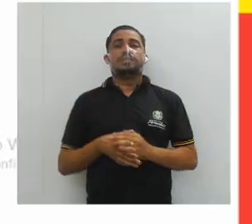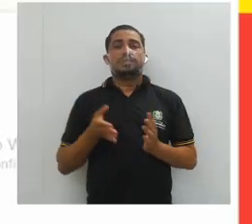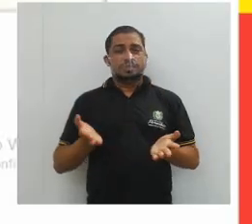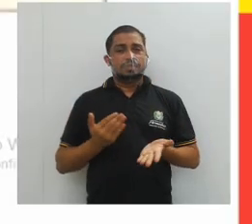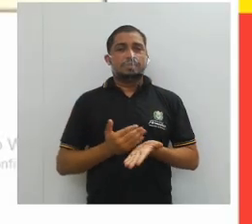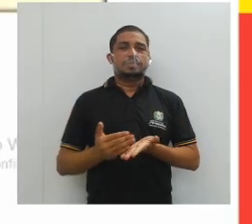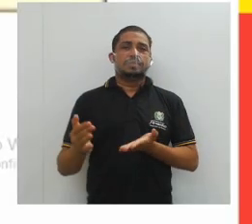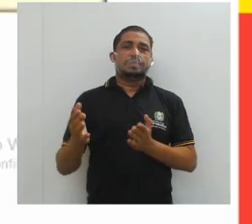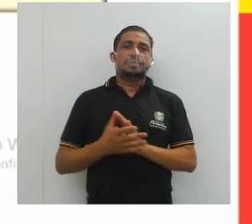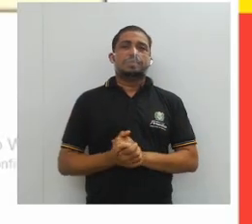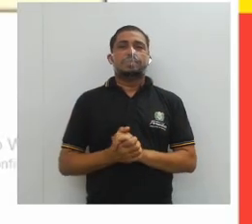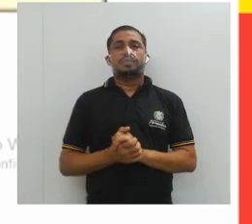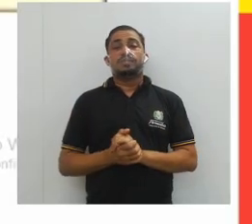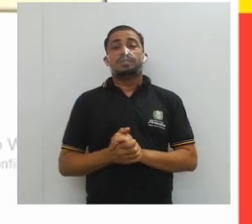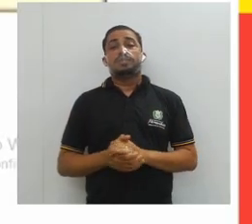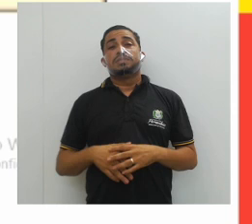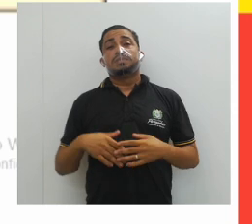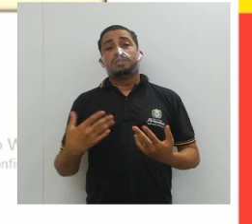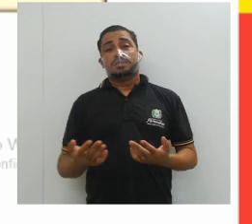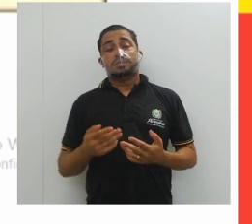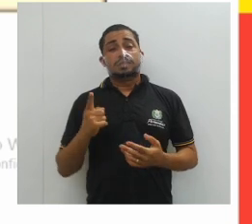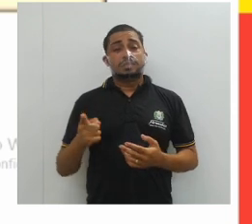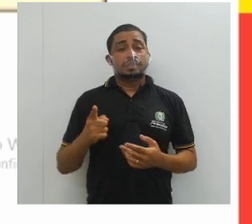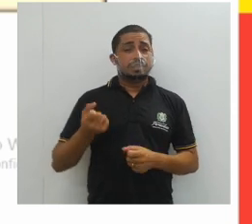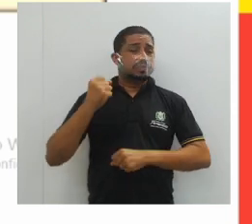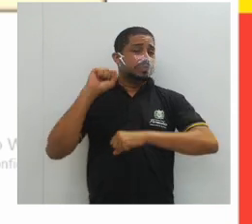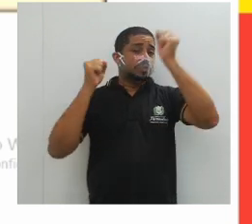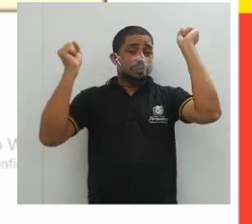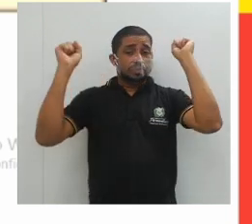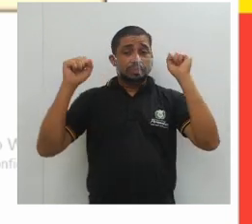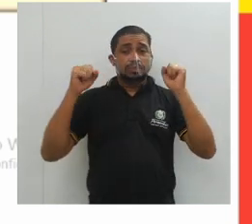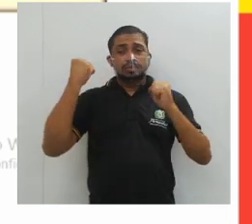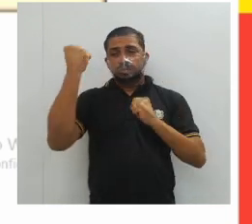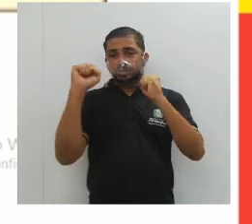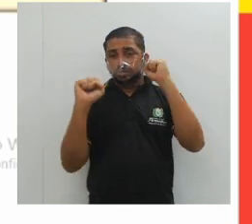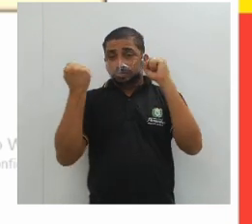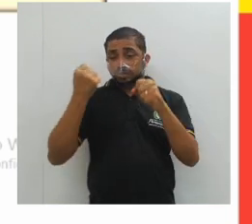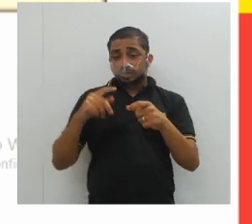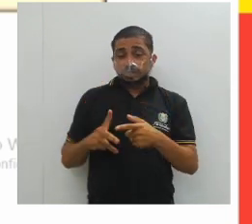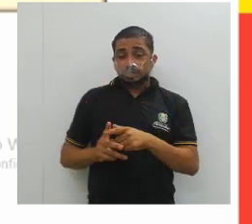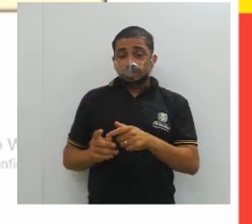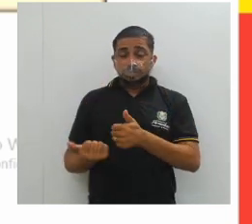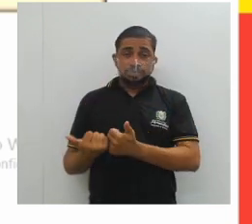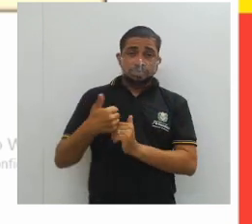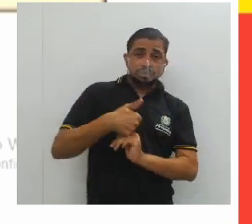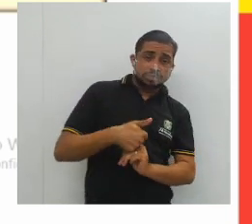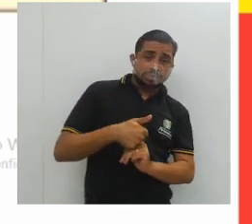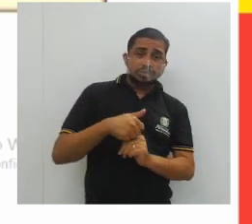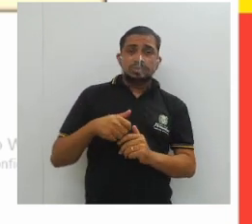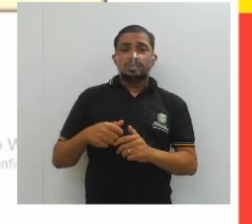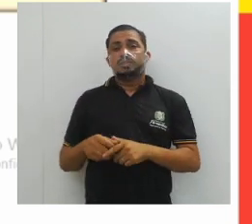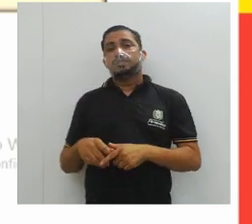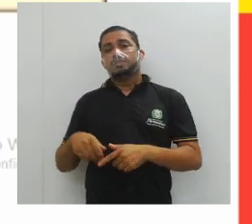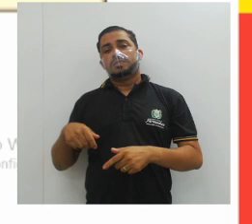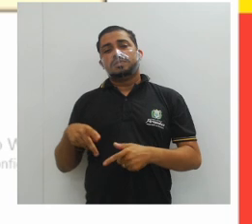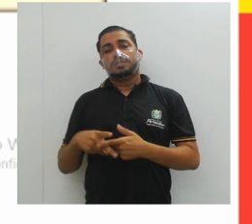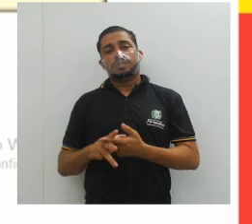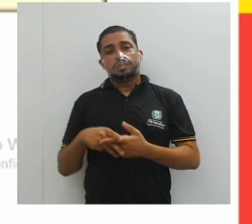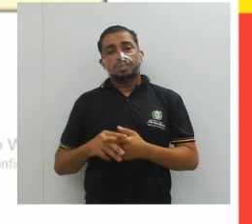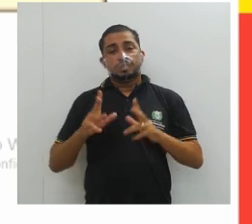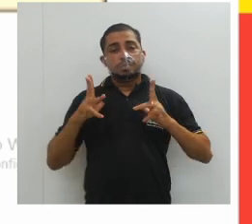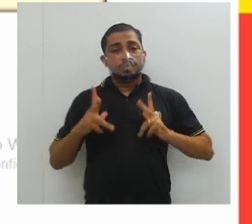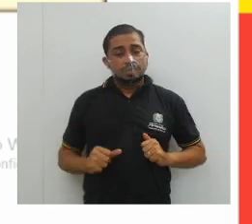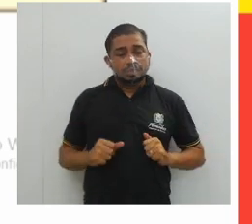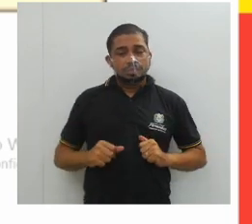Agora sim, vamos que vamos. A Revolução Industrial é um processo de substituição das ferramentas pelas máquinas, né? Troca da energia humana